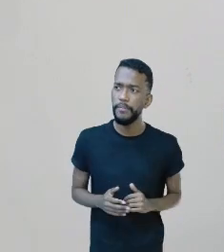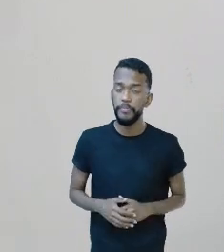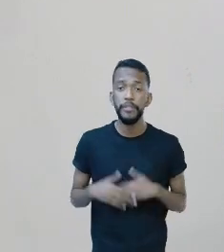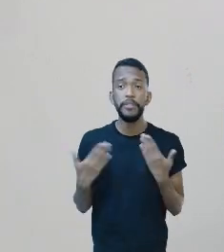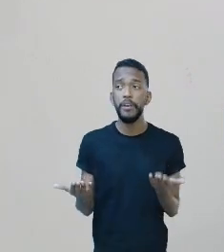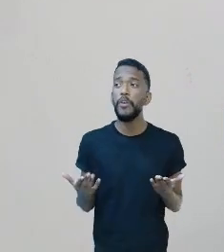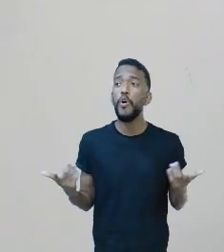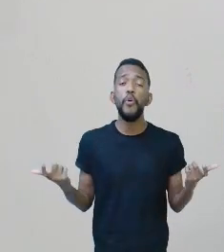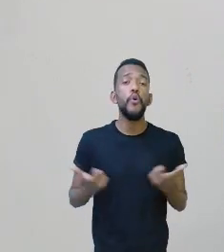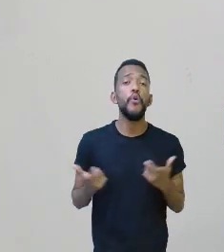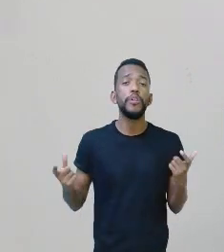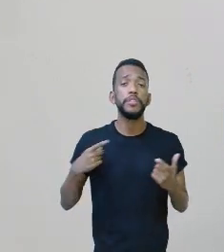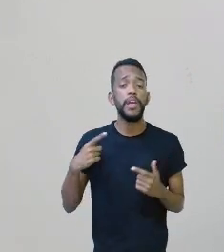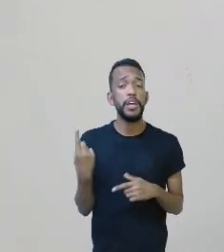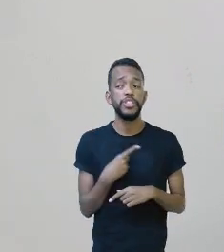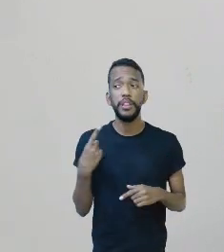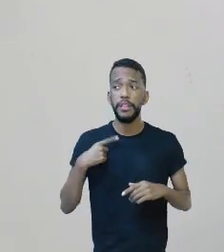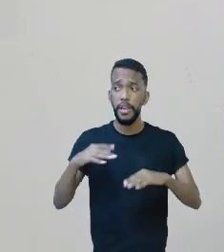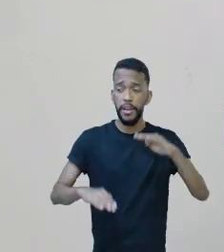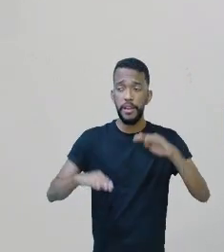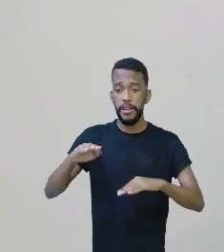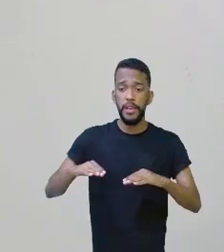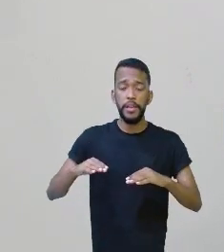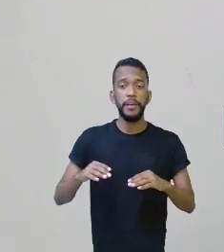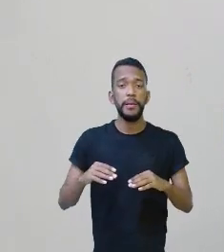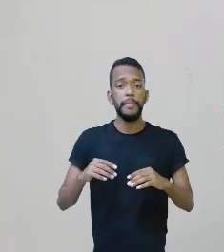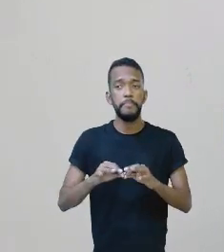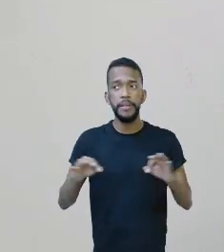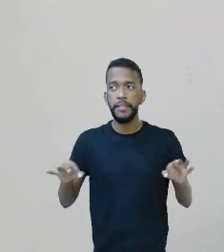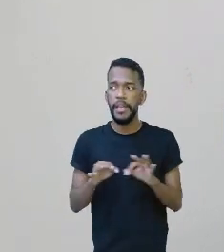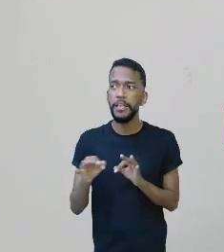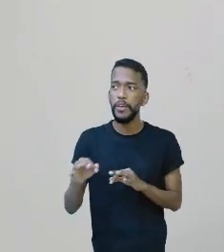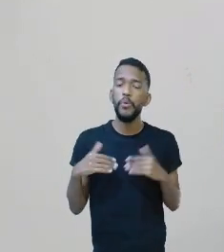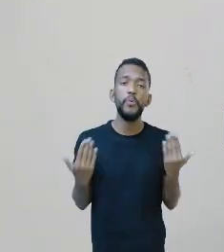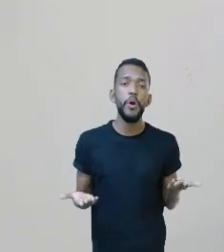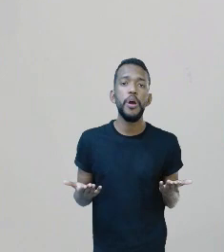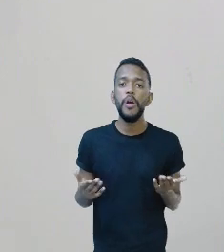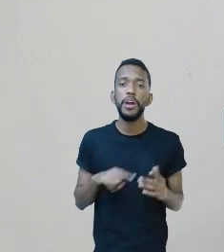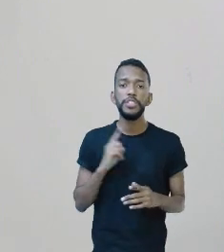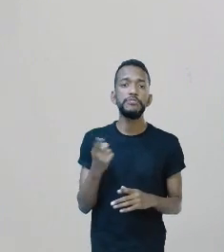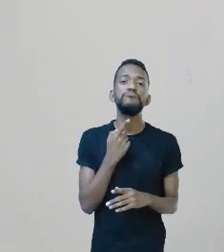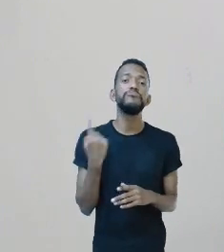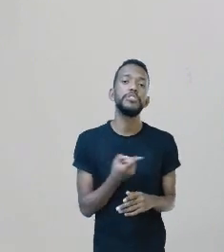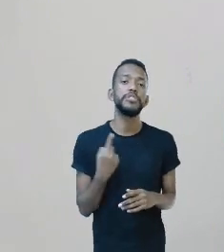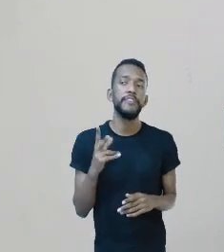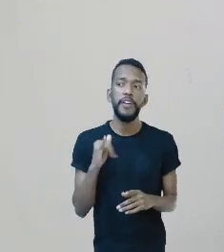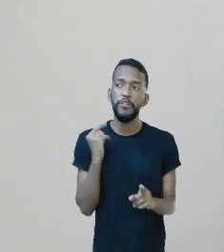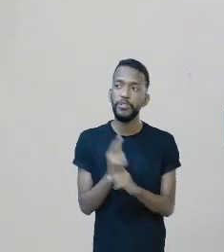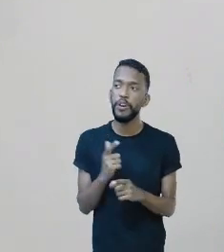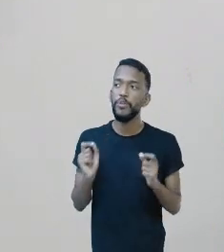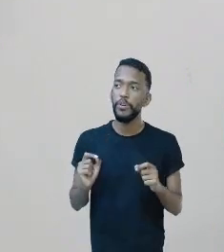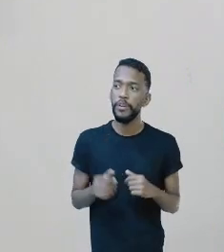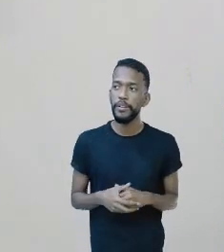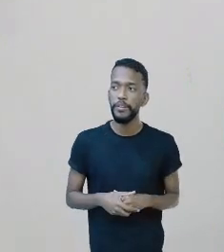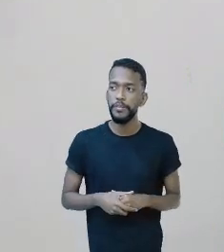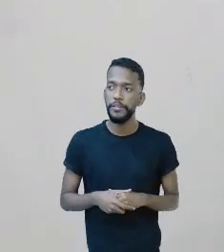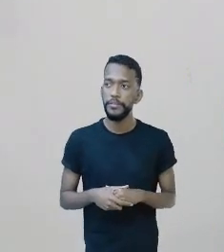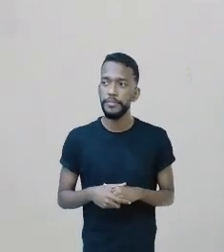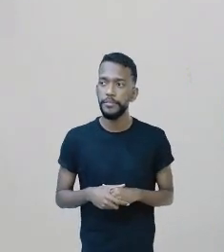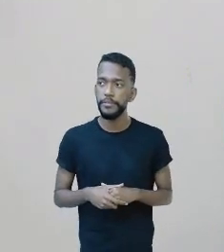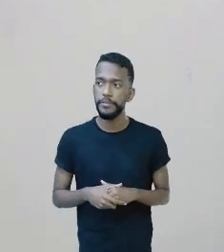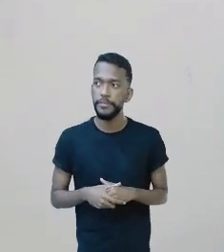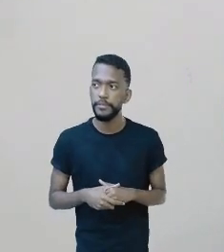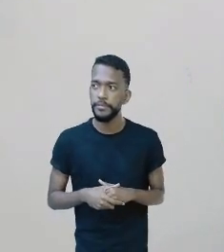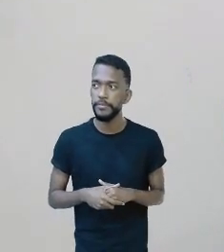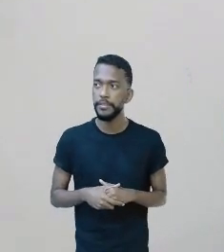é que a gente vai encontrar? O que é que a gente vai encontrar? Que grandeza a gente vai encontrar nesse